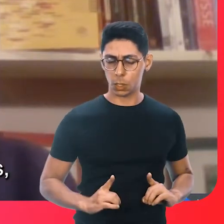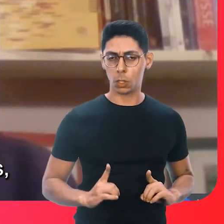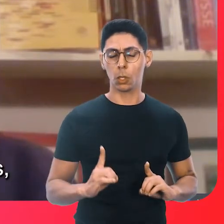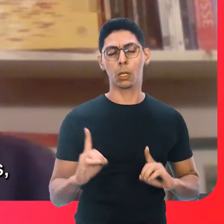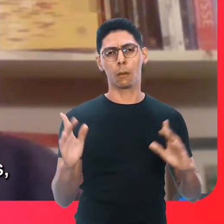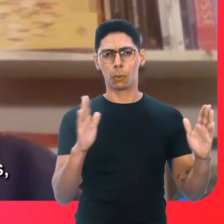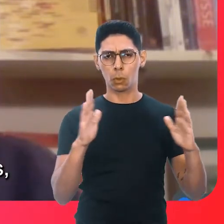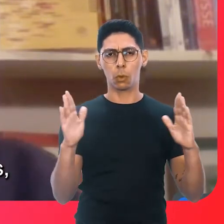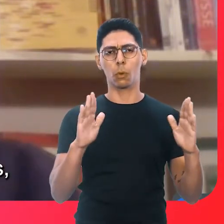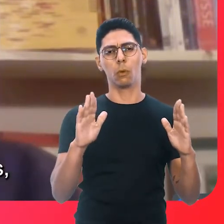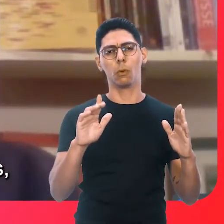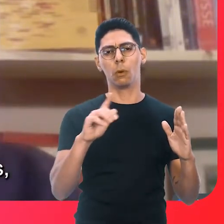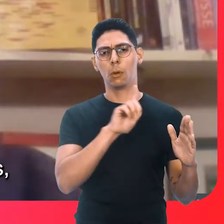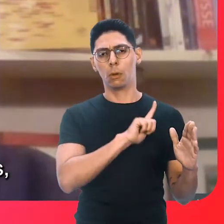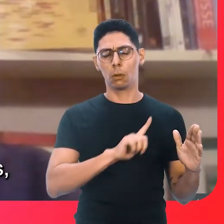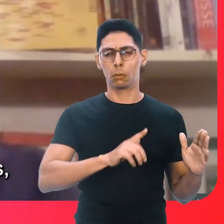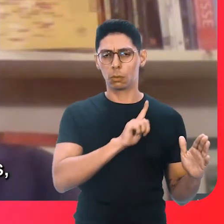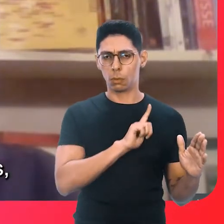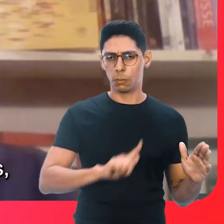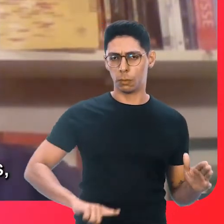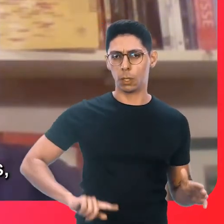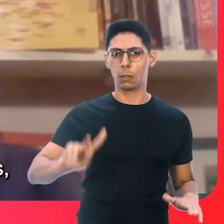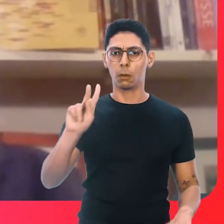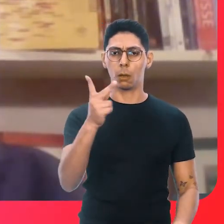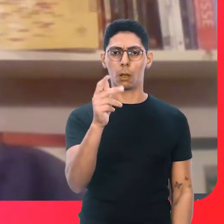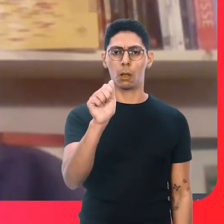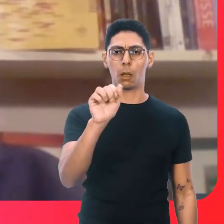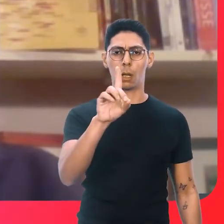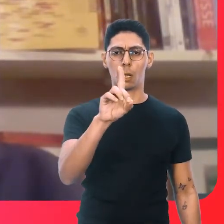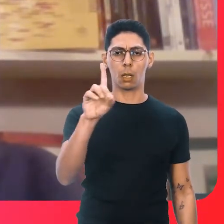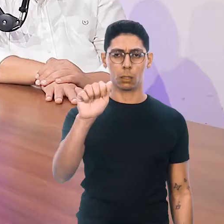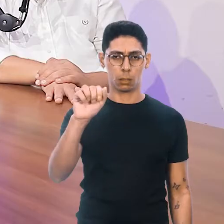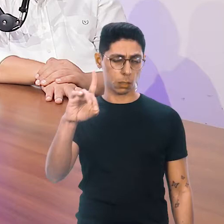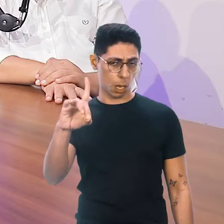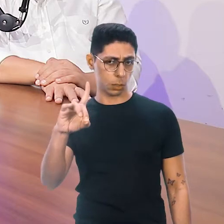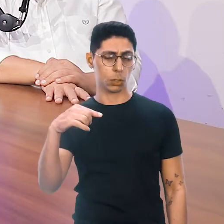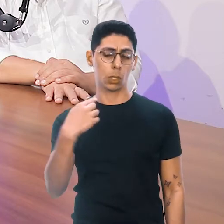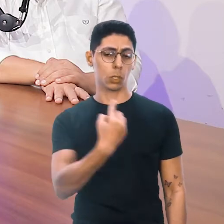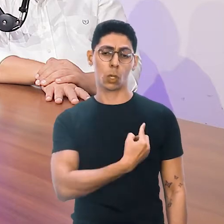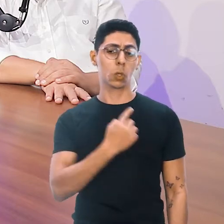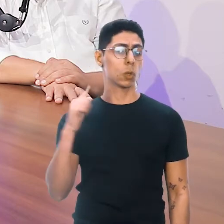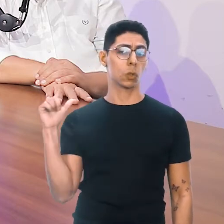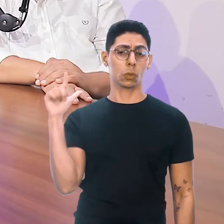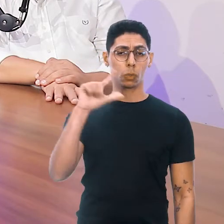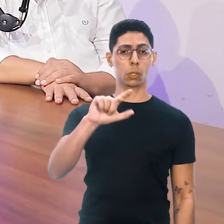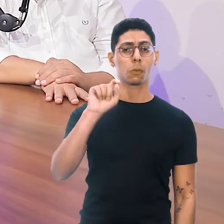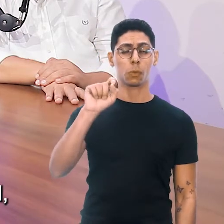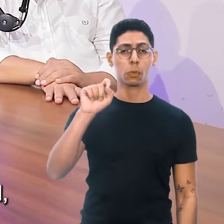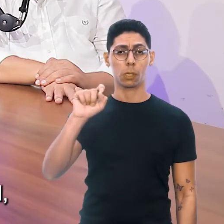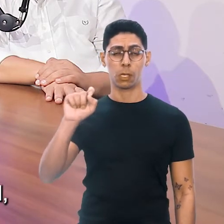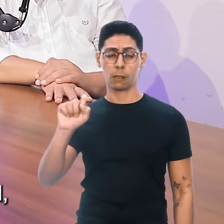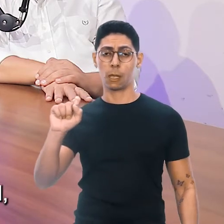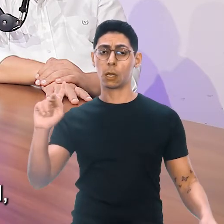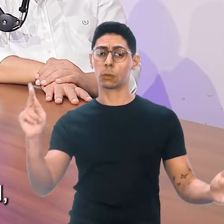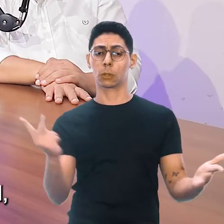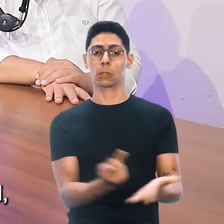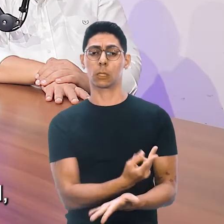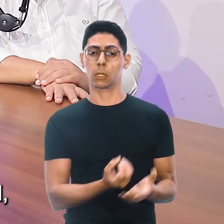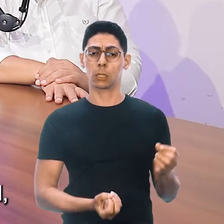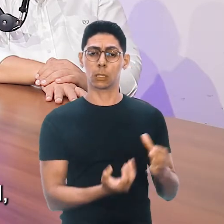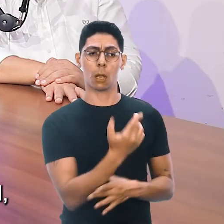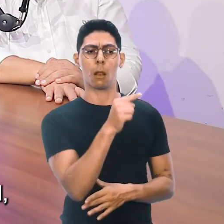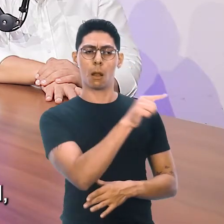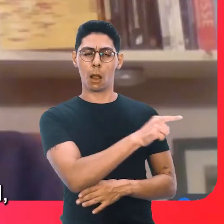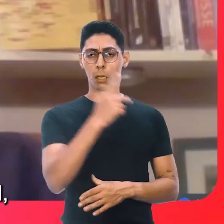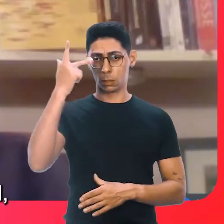que eu estava como secretário adjunto, nós conseguimos trazer para São Paulo a experiência que você